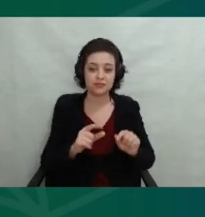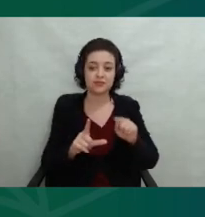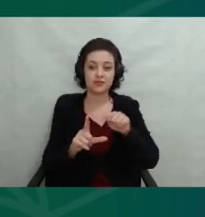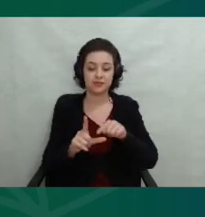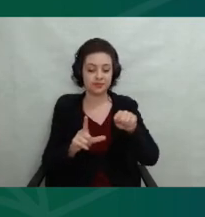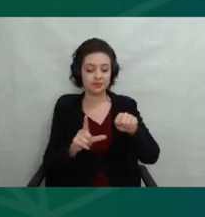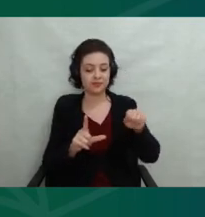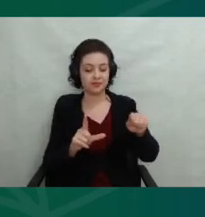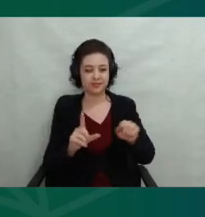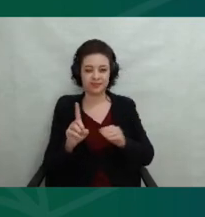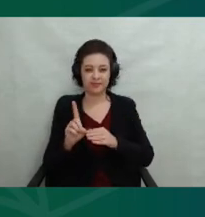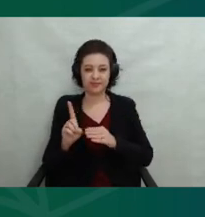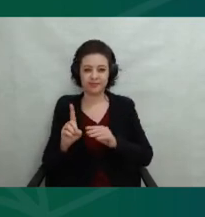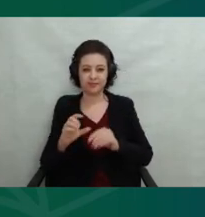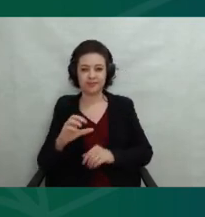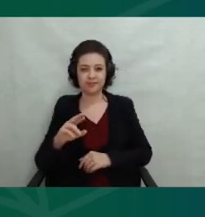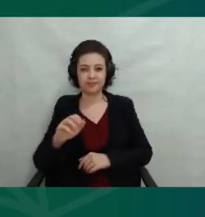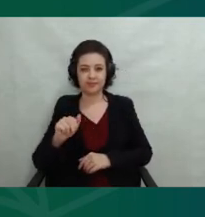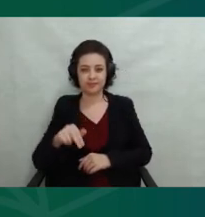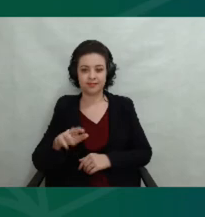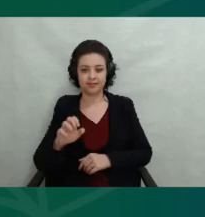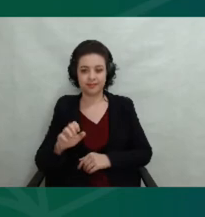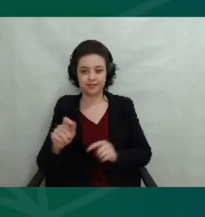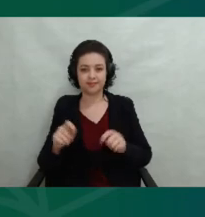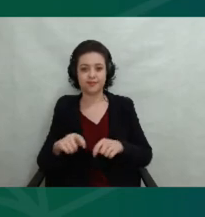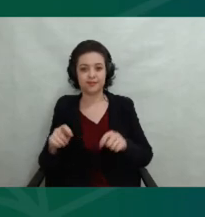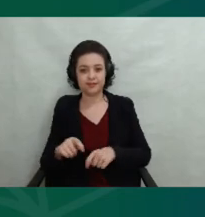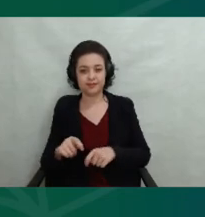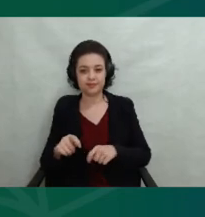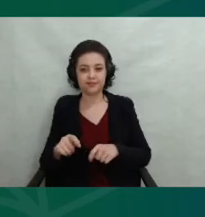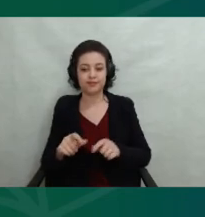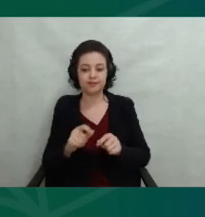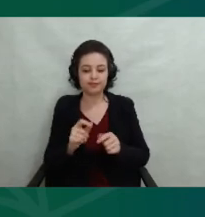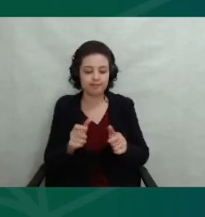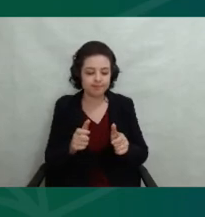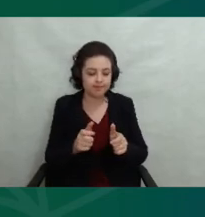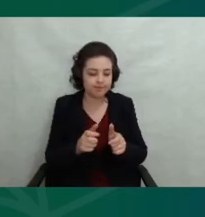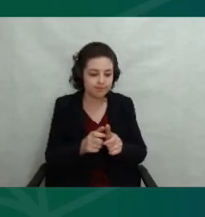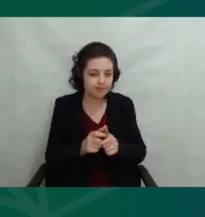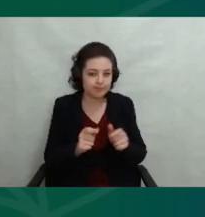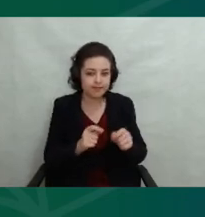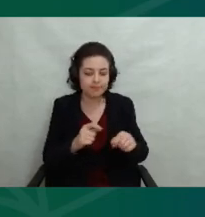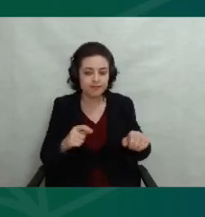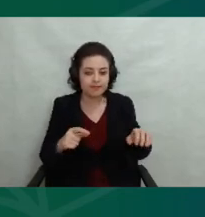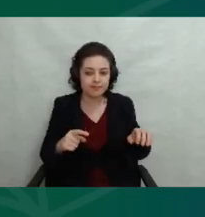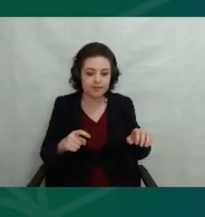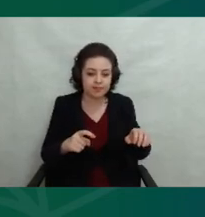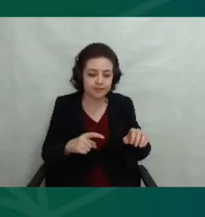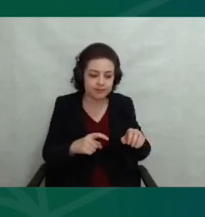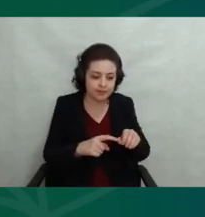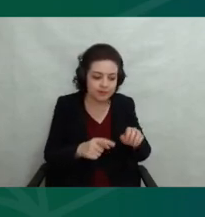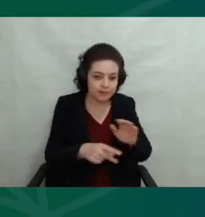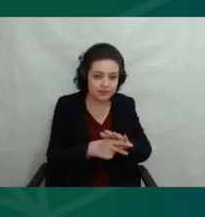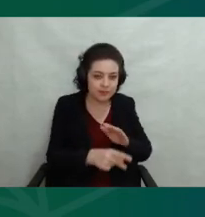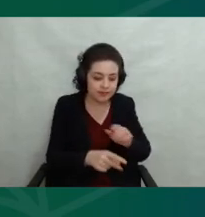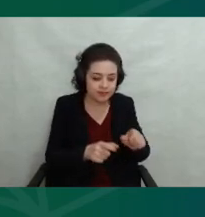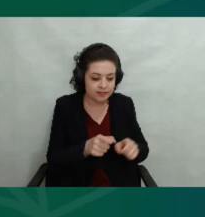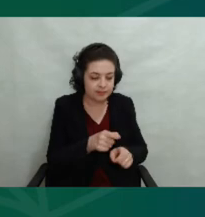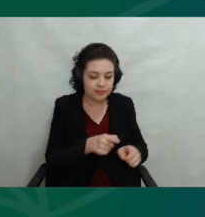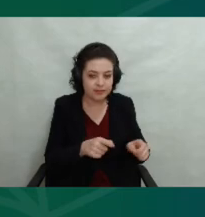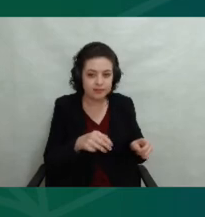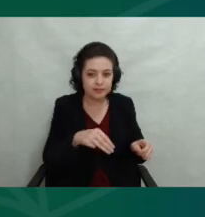que o crack tinha, sim, a capacidade de inibir a taxa de fertilização de espermatozoides de mexilhão marinho